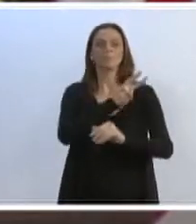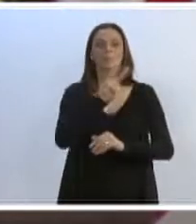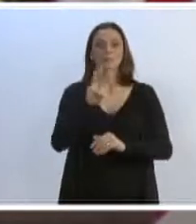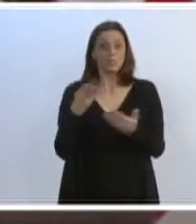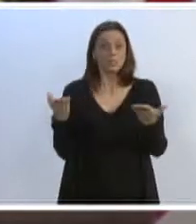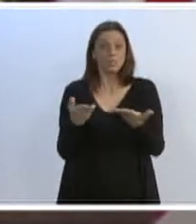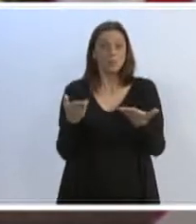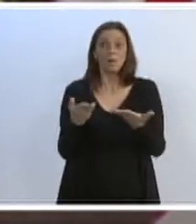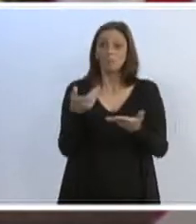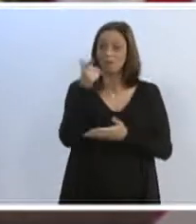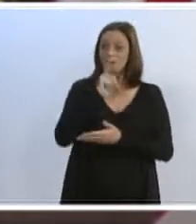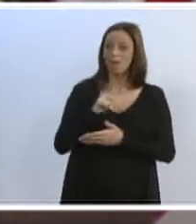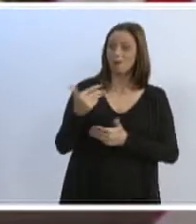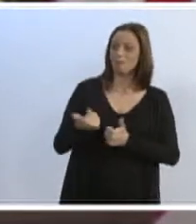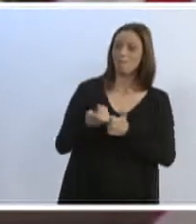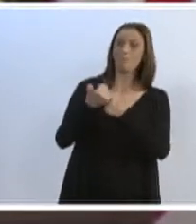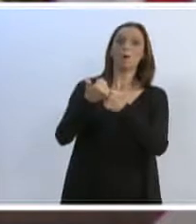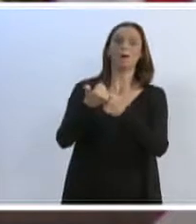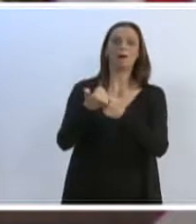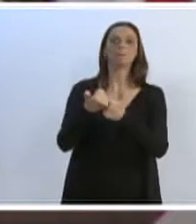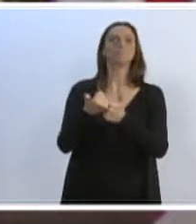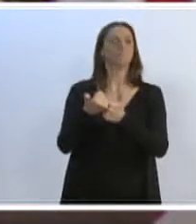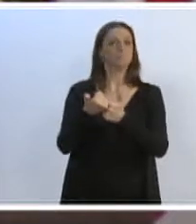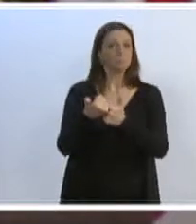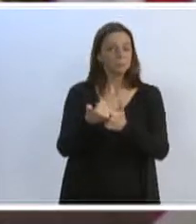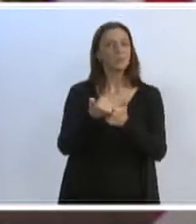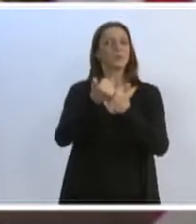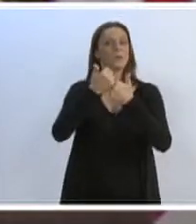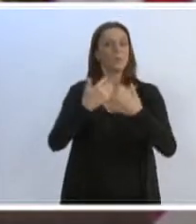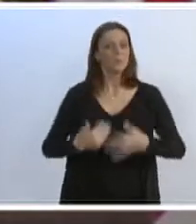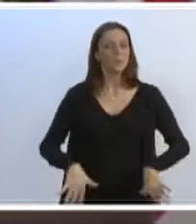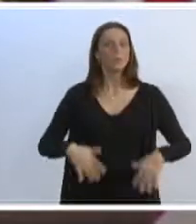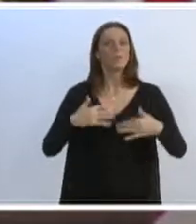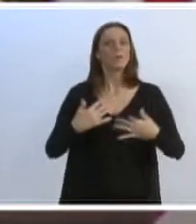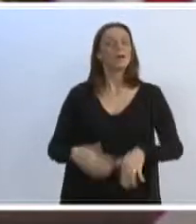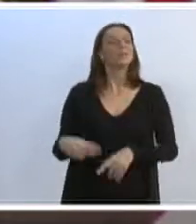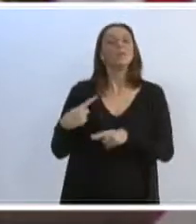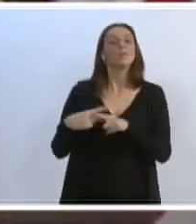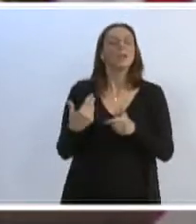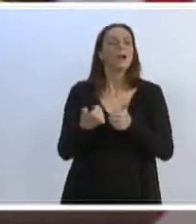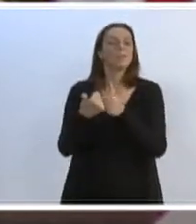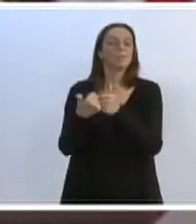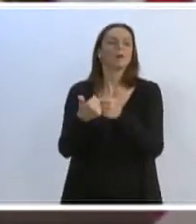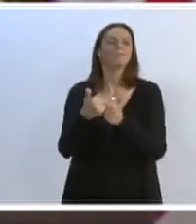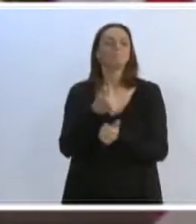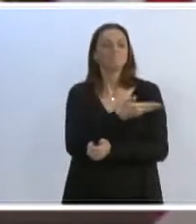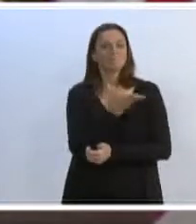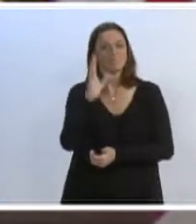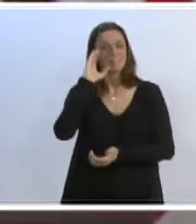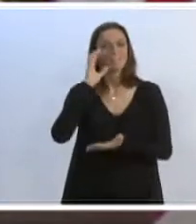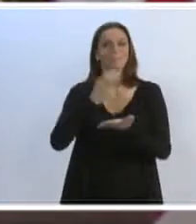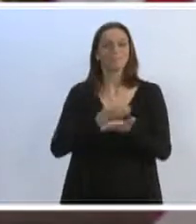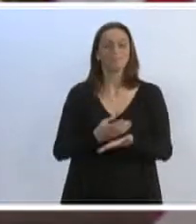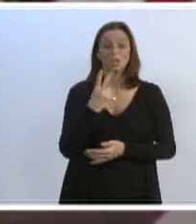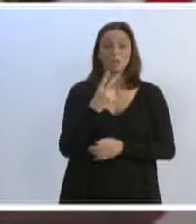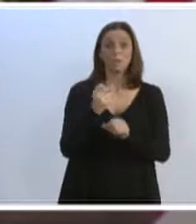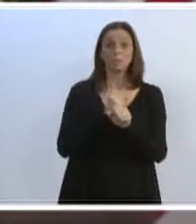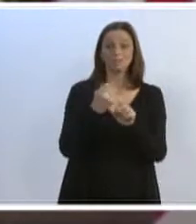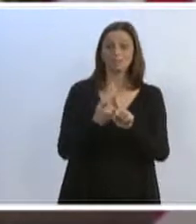Bastante breve, mas a pedido de meu pai, vou colocar algumas palavras. Meus